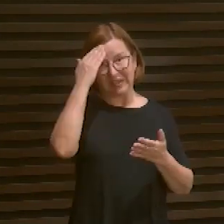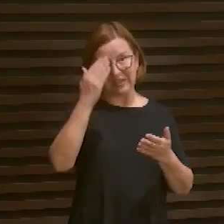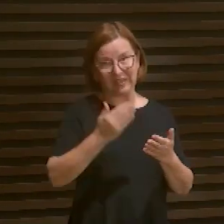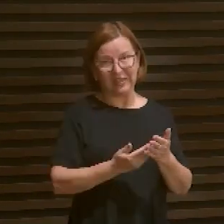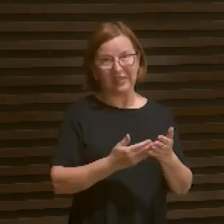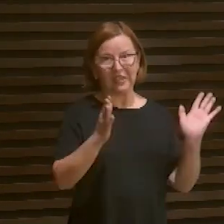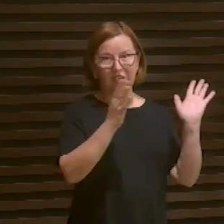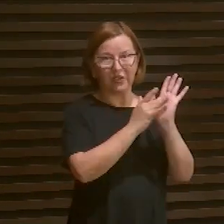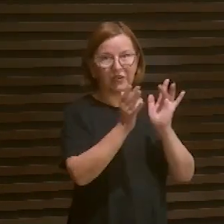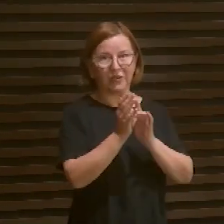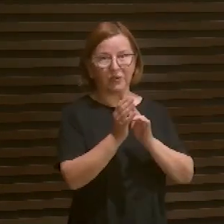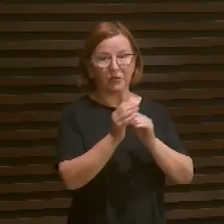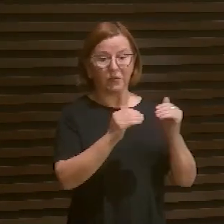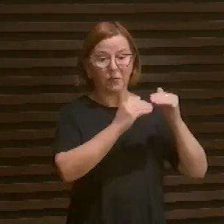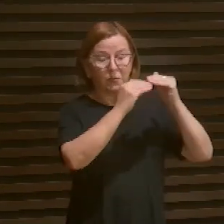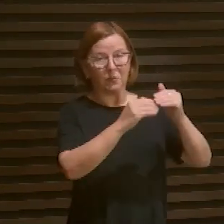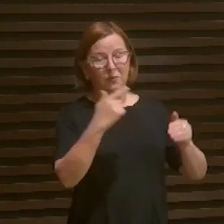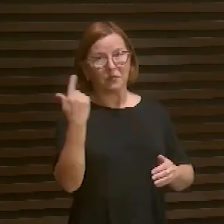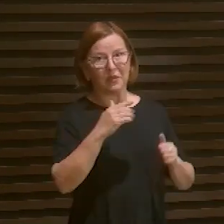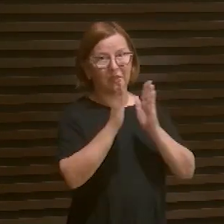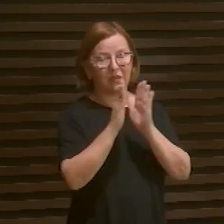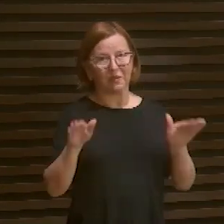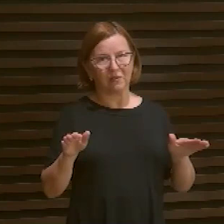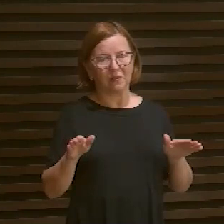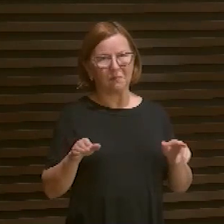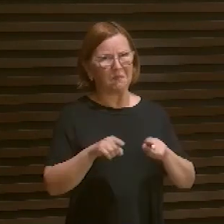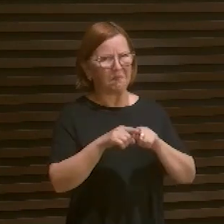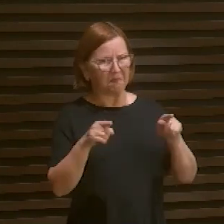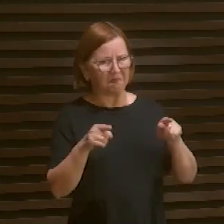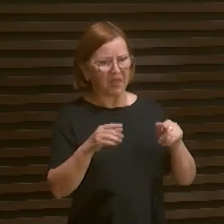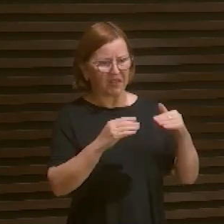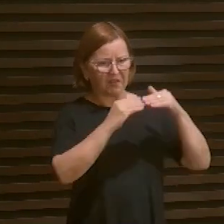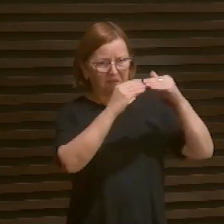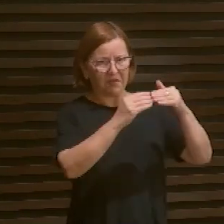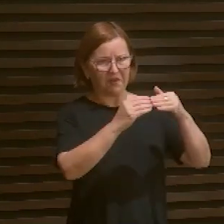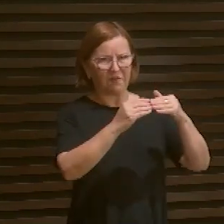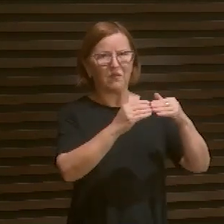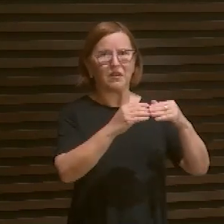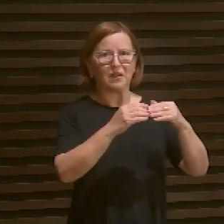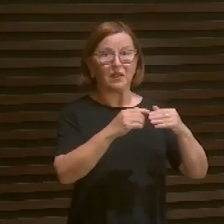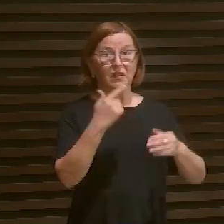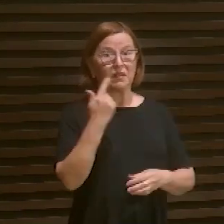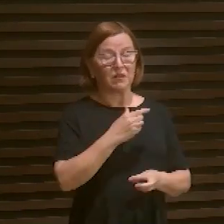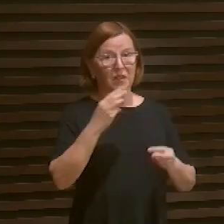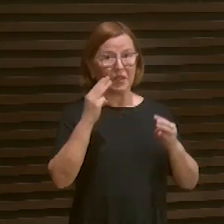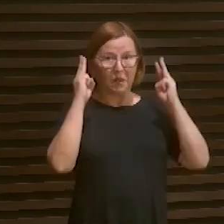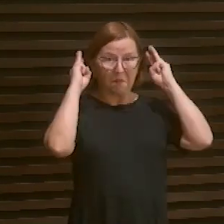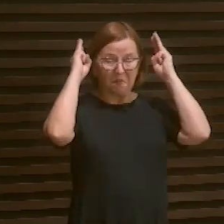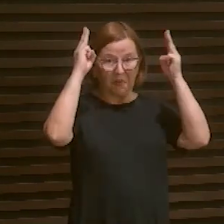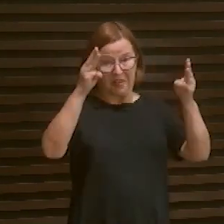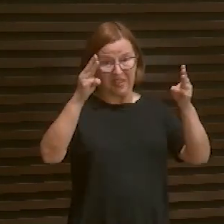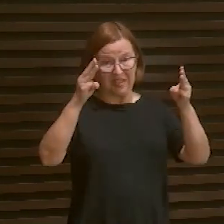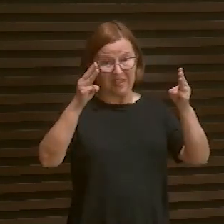never. Não pode. Moisés foi quem nos deu a